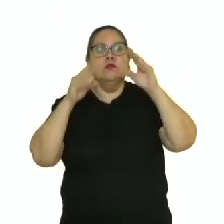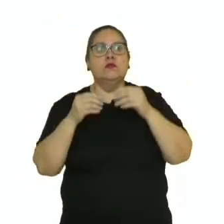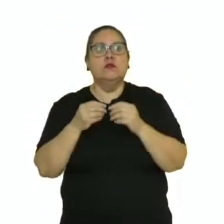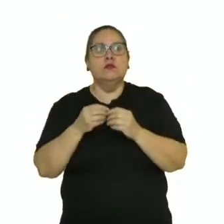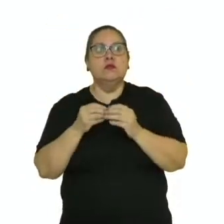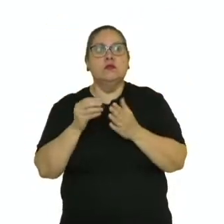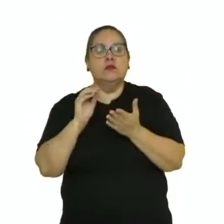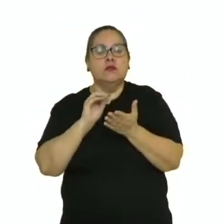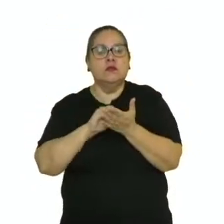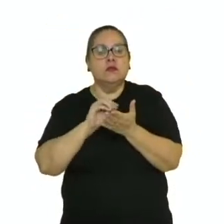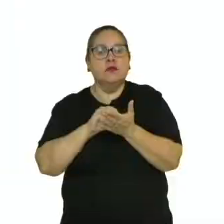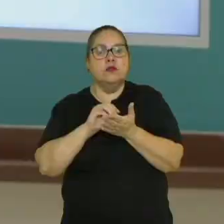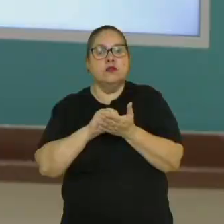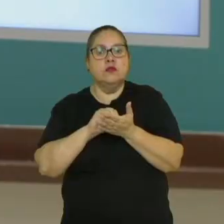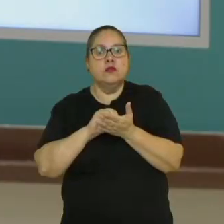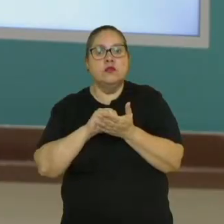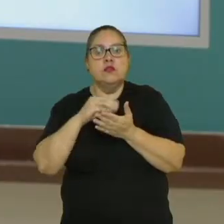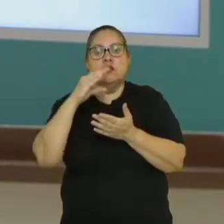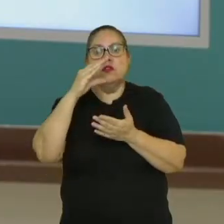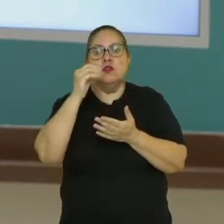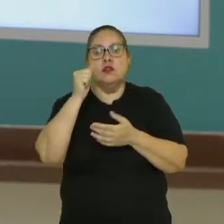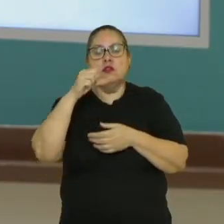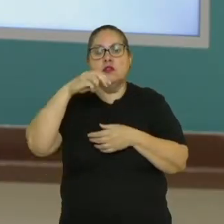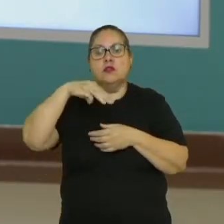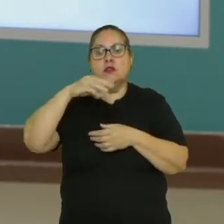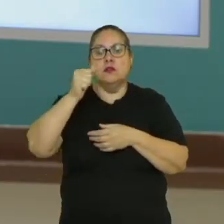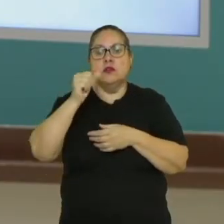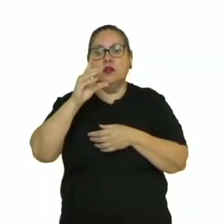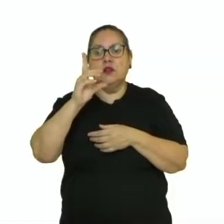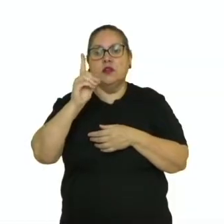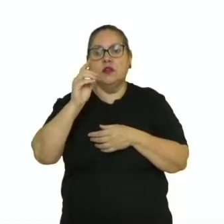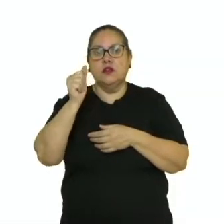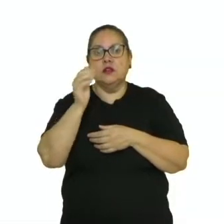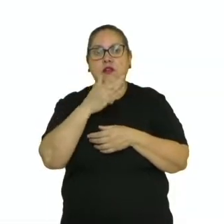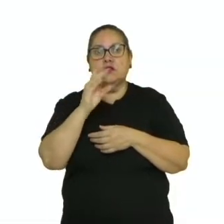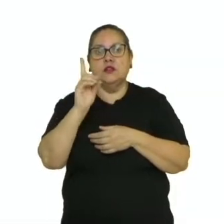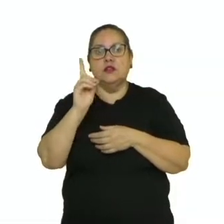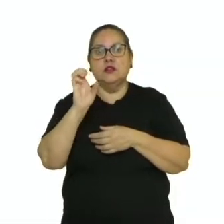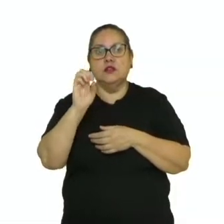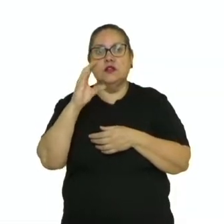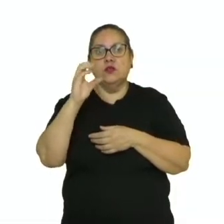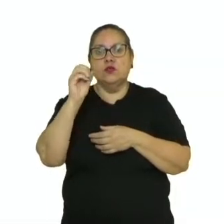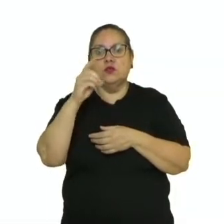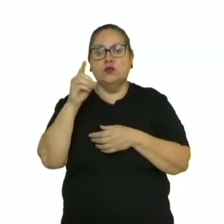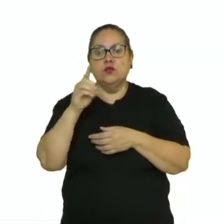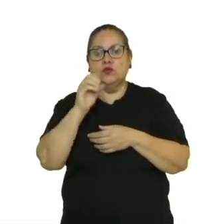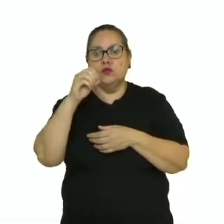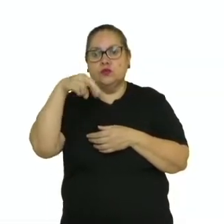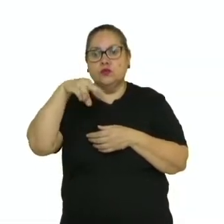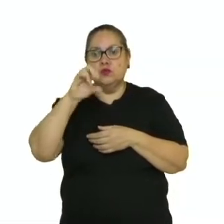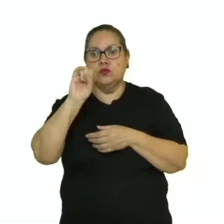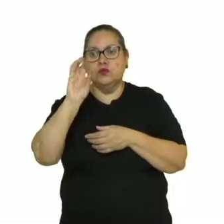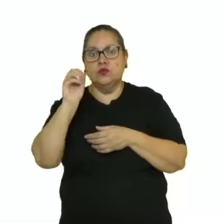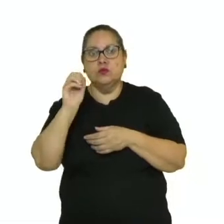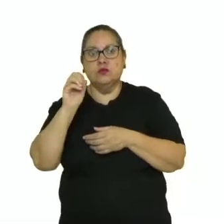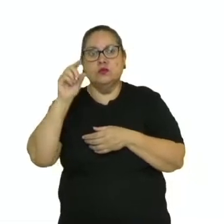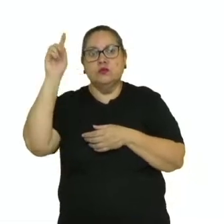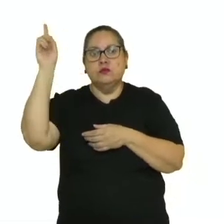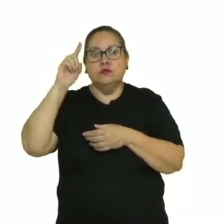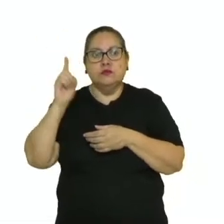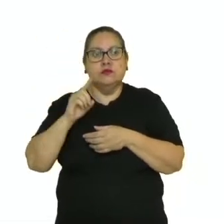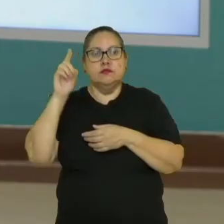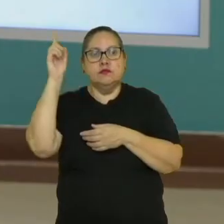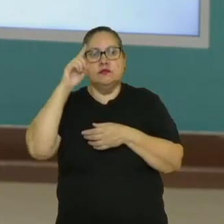pela ausência da camada de ozônio, pelos efeitos dos raios ultravioletas e descargas